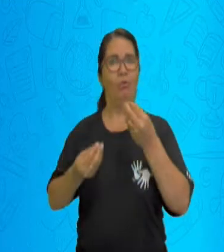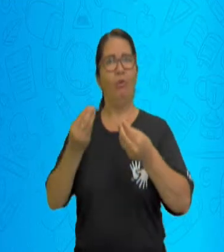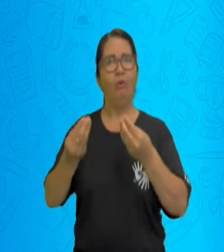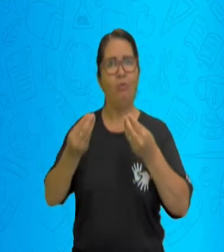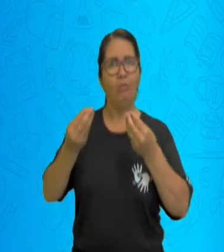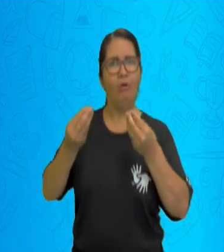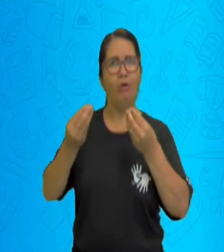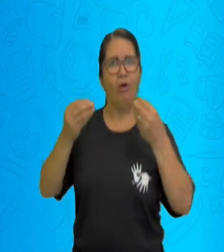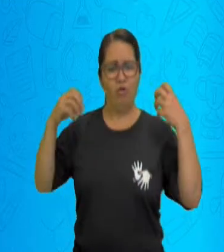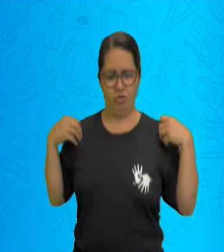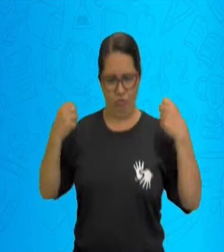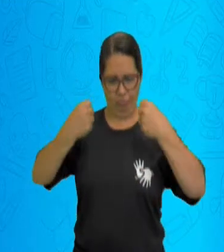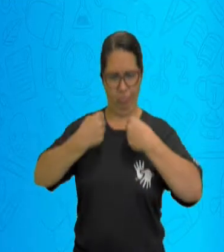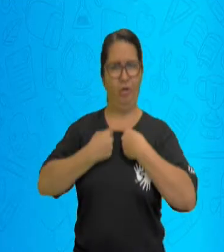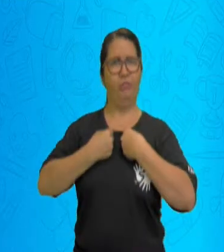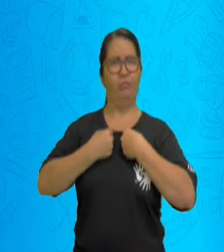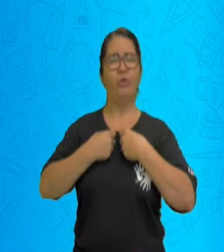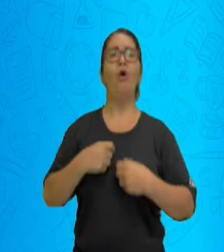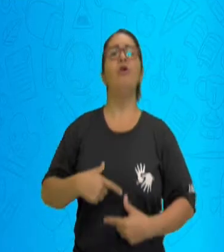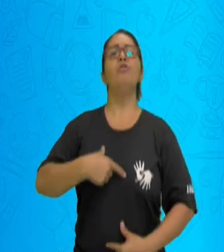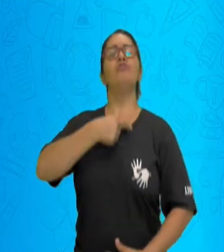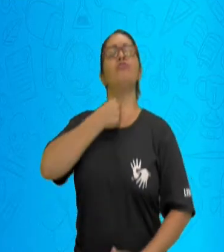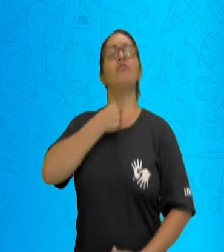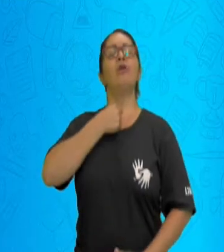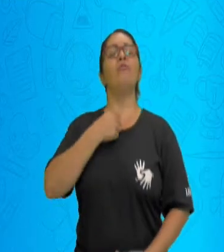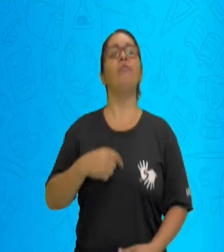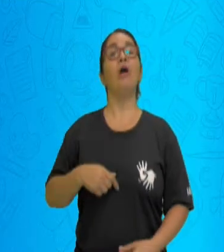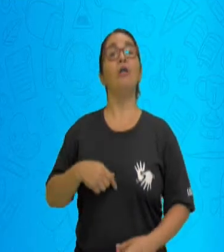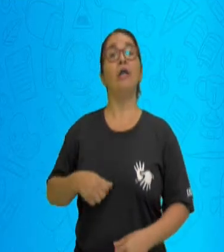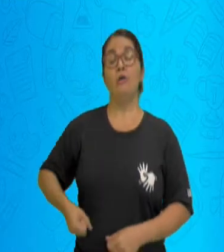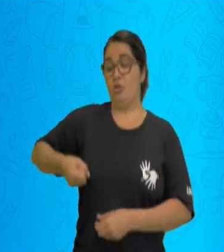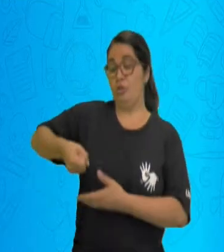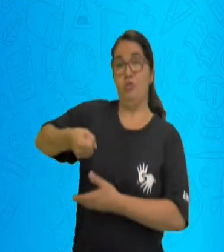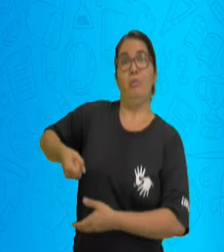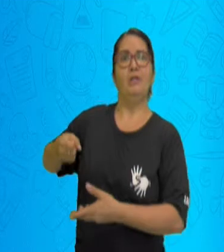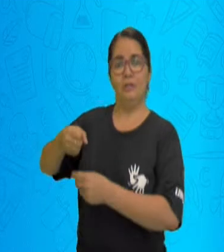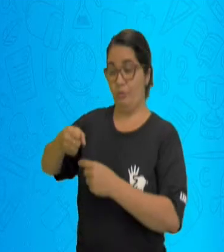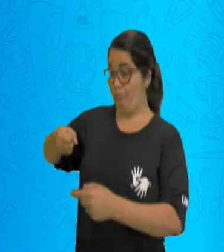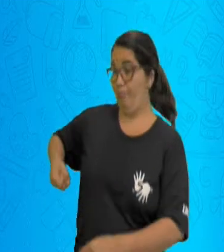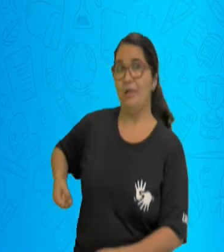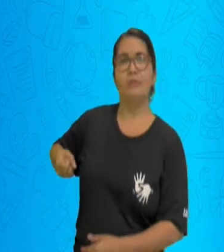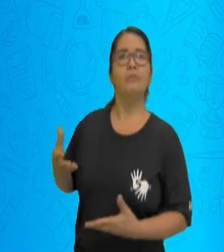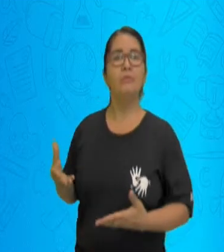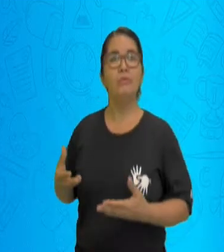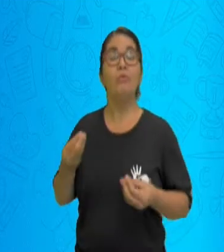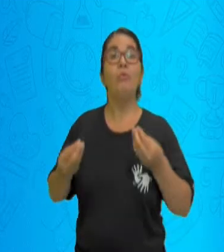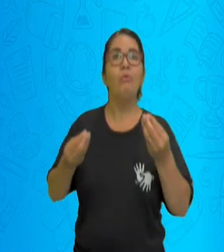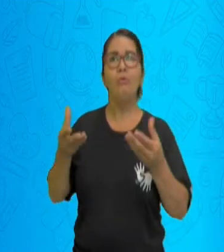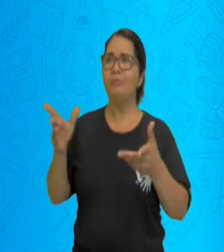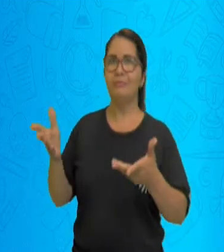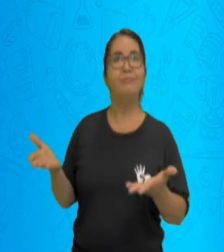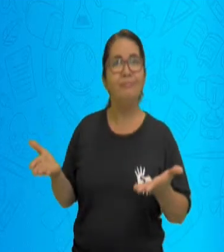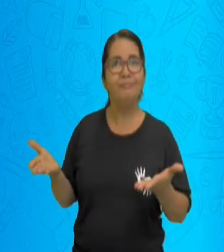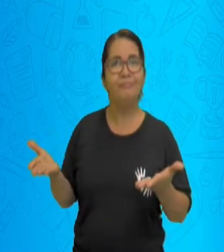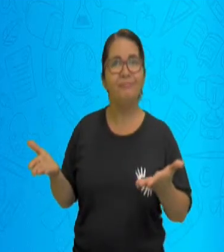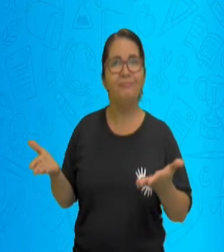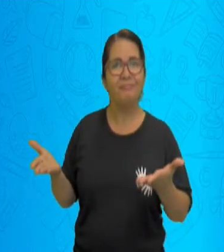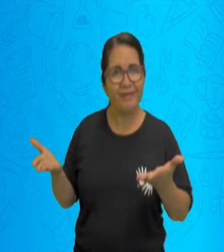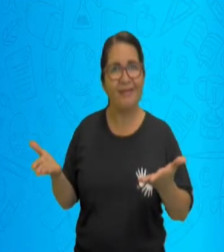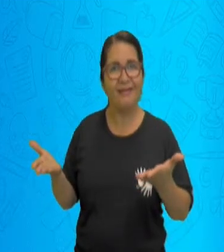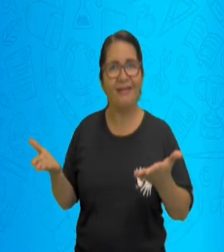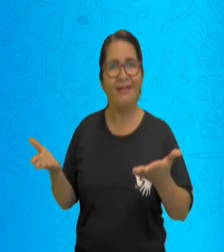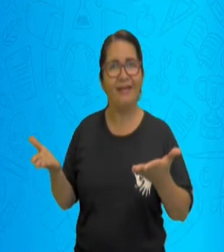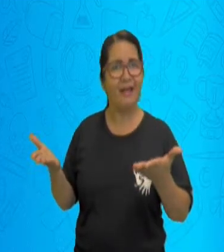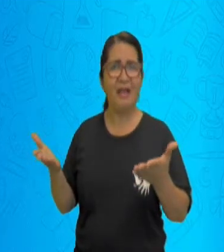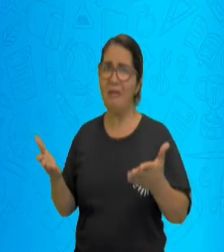ondas. Permaneceremos nesse instante ou mais tardiamente?" Bem, é